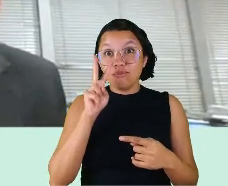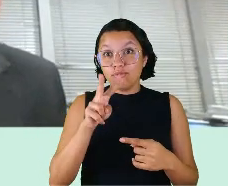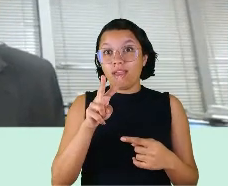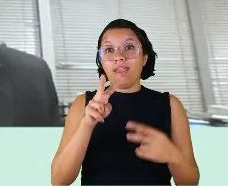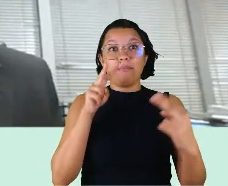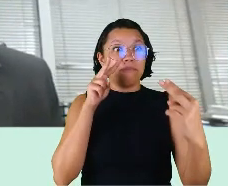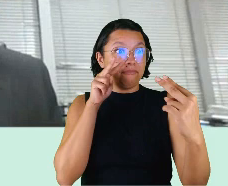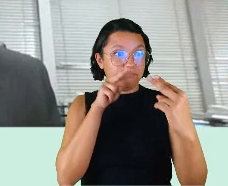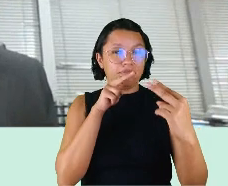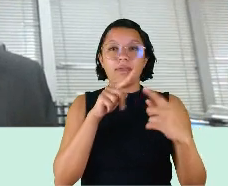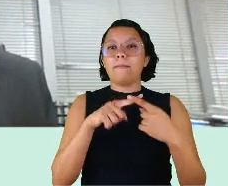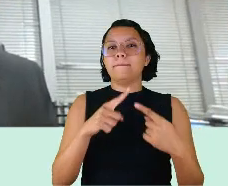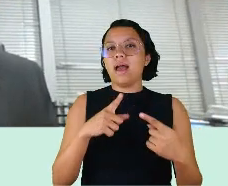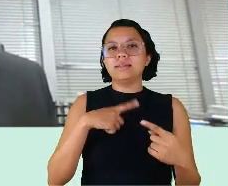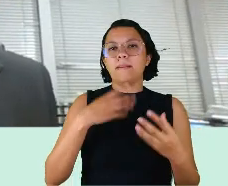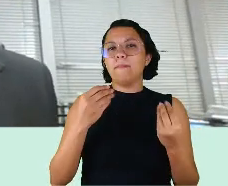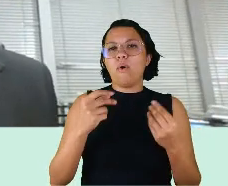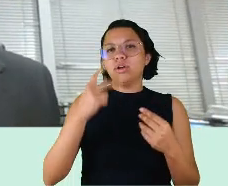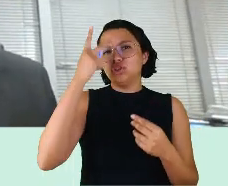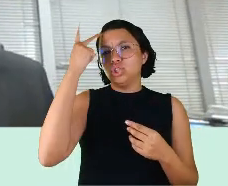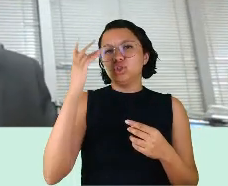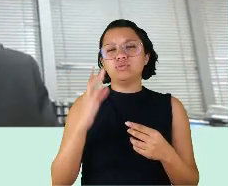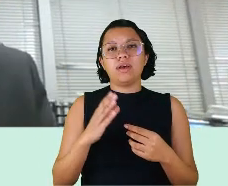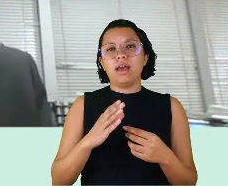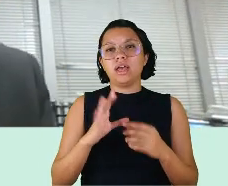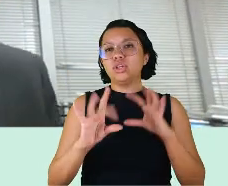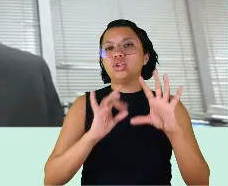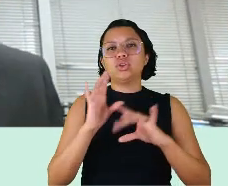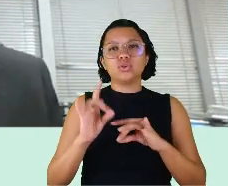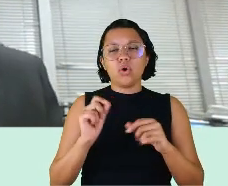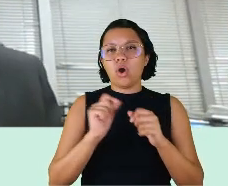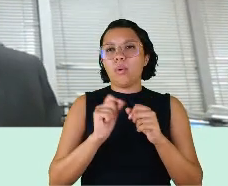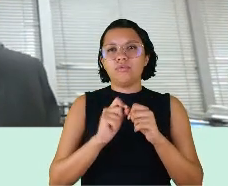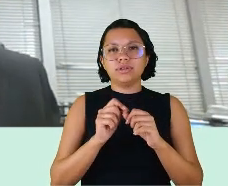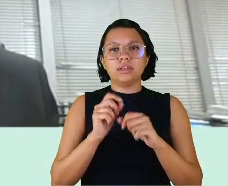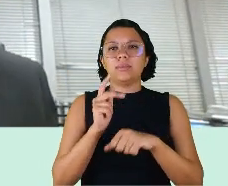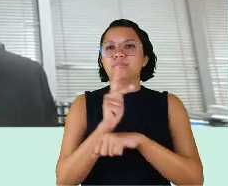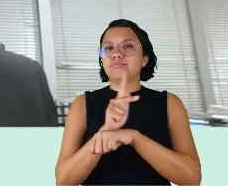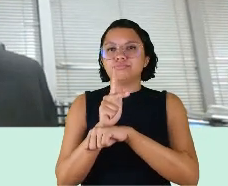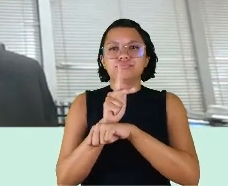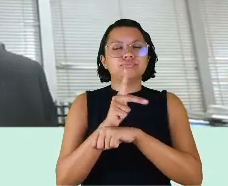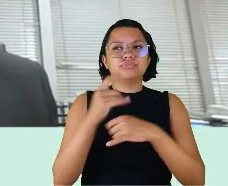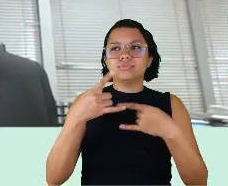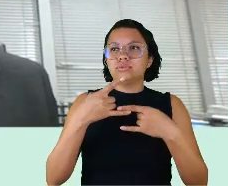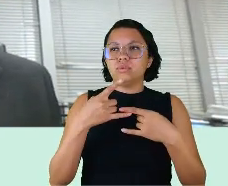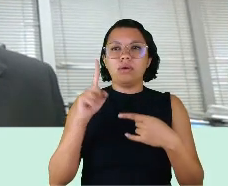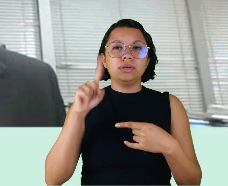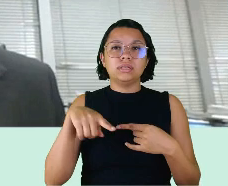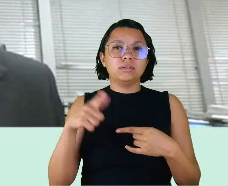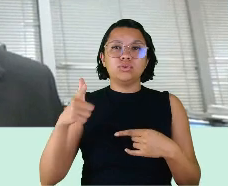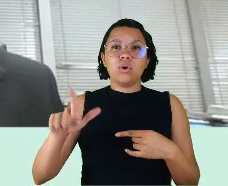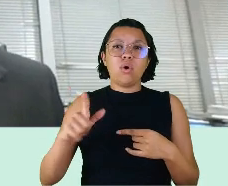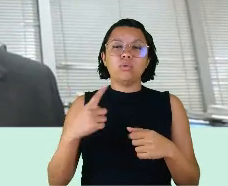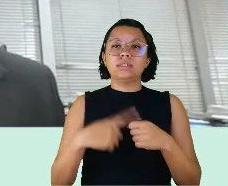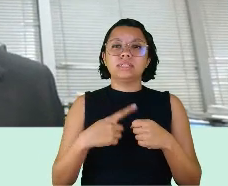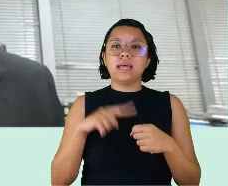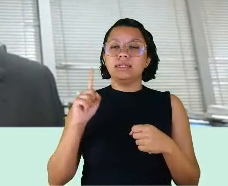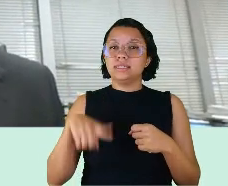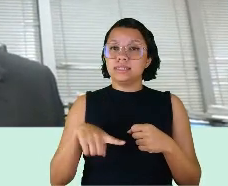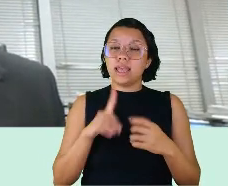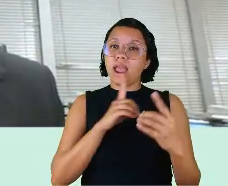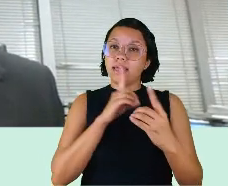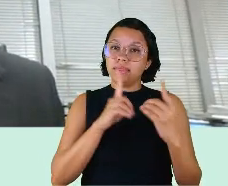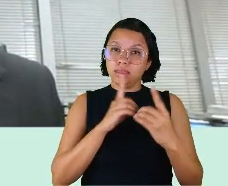que vai preferir, sobretudo, fazer pelo sistema, principalmente de outras regiões, de outras cidades, ser atendido pelo Zoom,